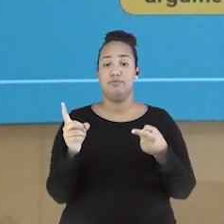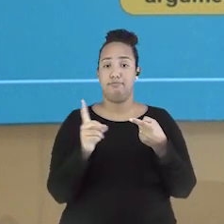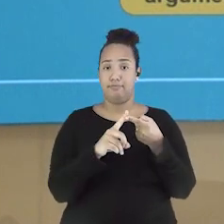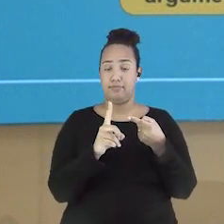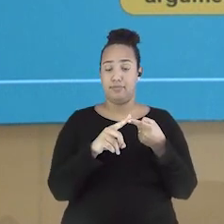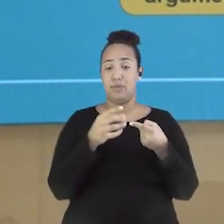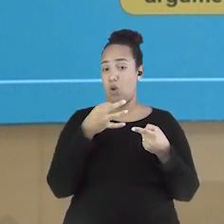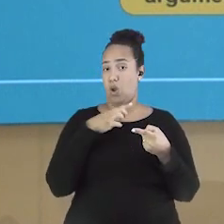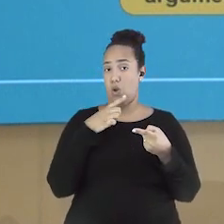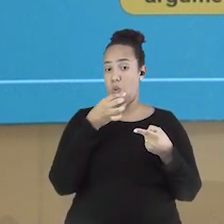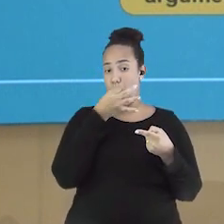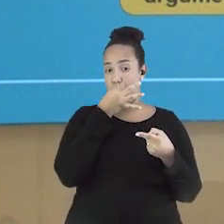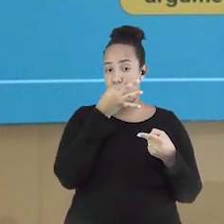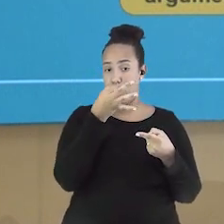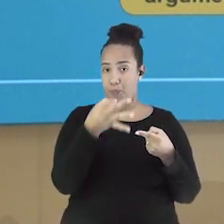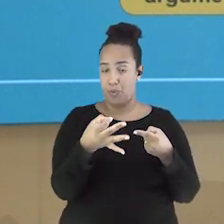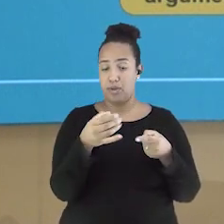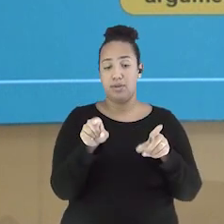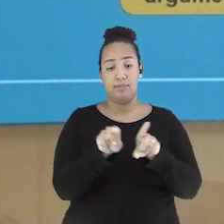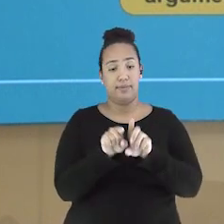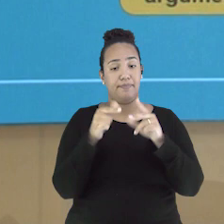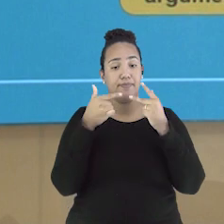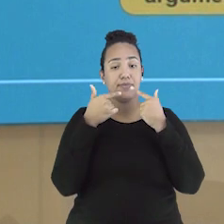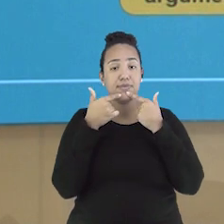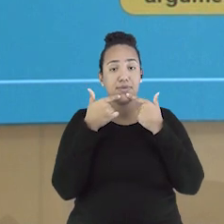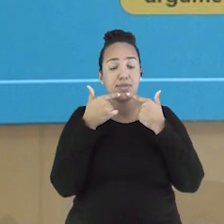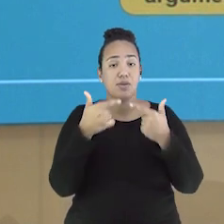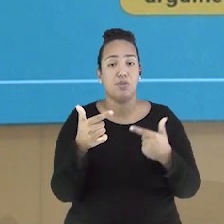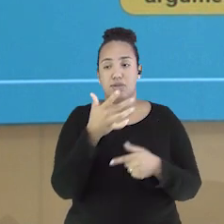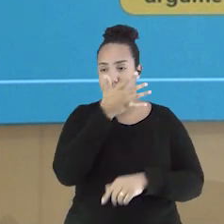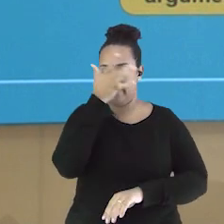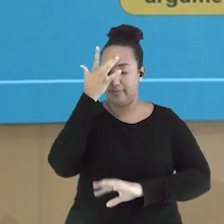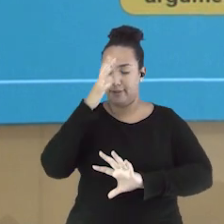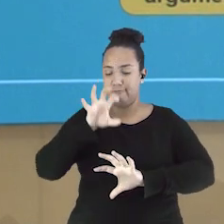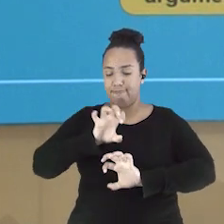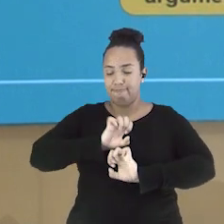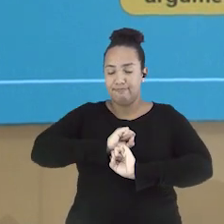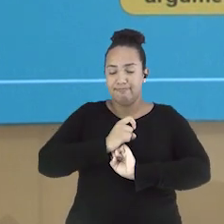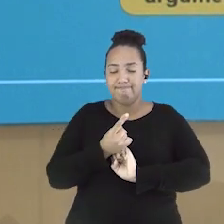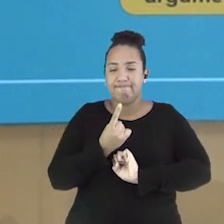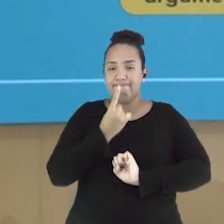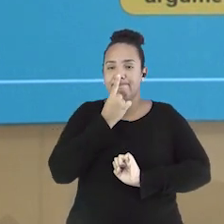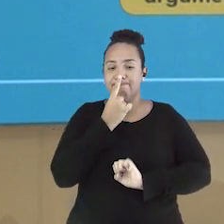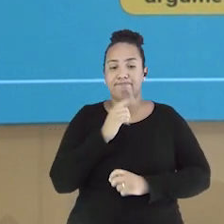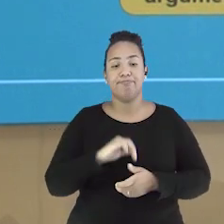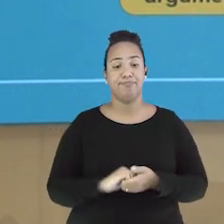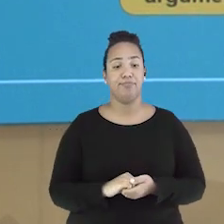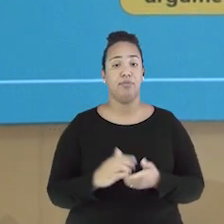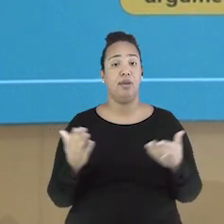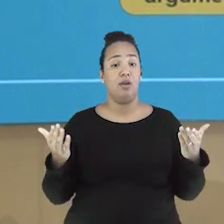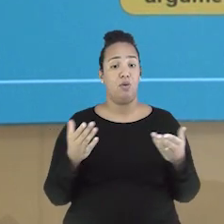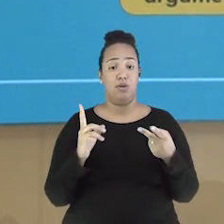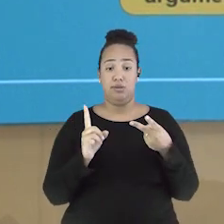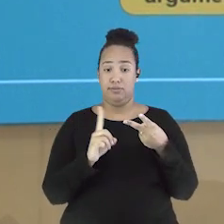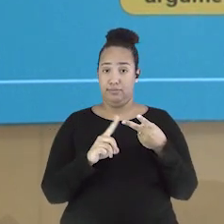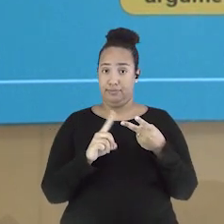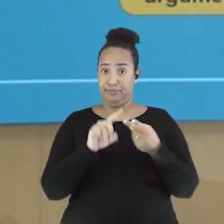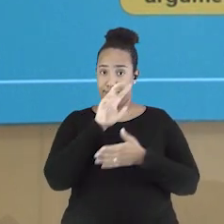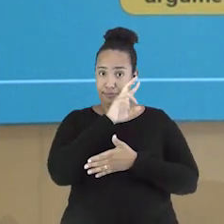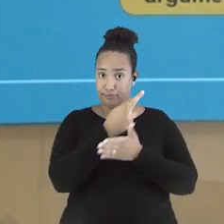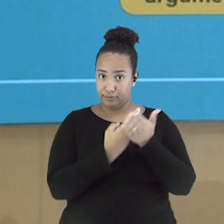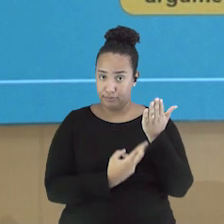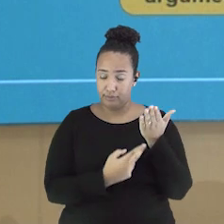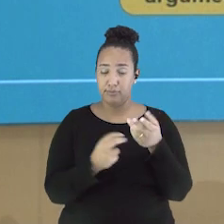da opinião explícita e o uso de uma linguagem que visa afetar o leitor de maneira mais íntima e direta. Já na redação